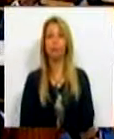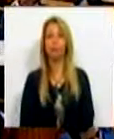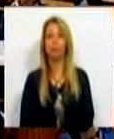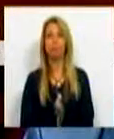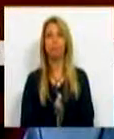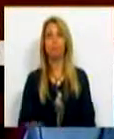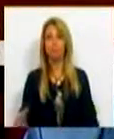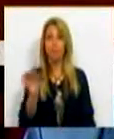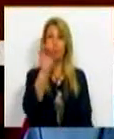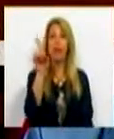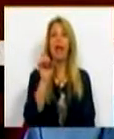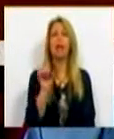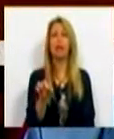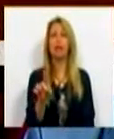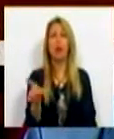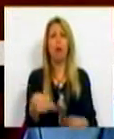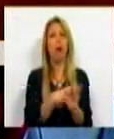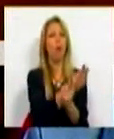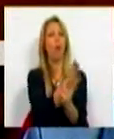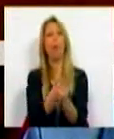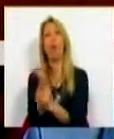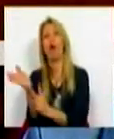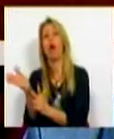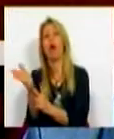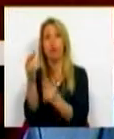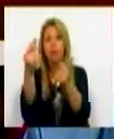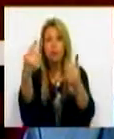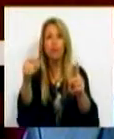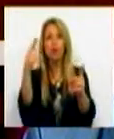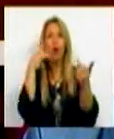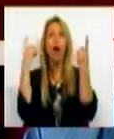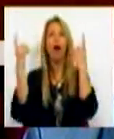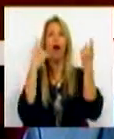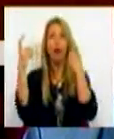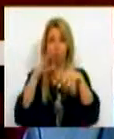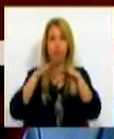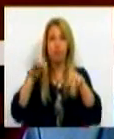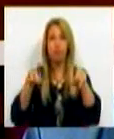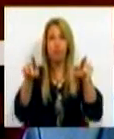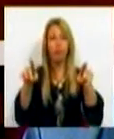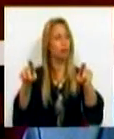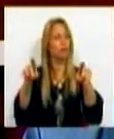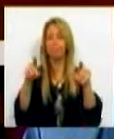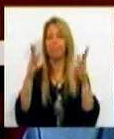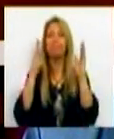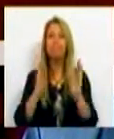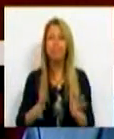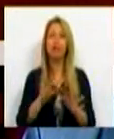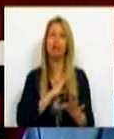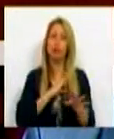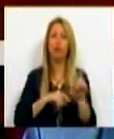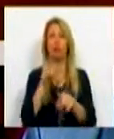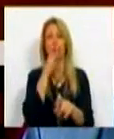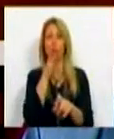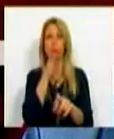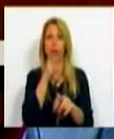A questão do bipolarismo não fica apenas pelo soundbites. É preciso, Sr. Deputado, que nos entendamos se este